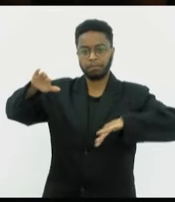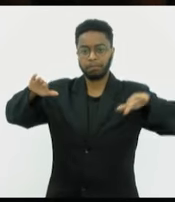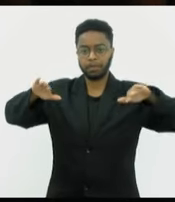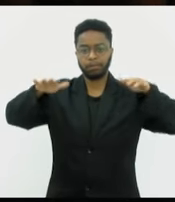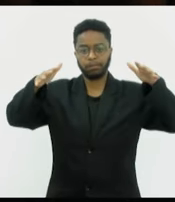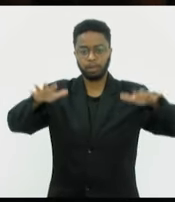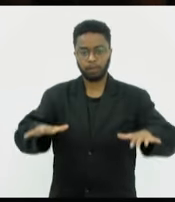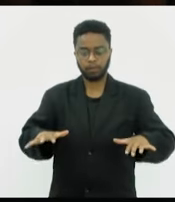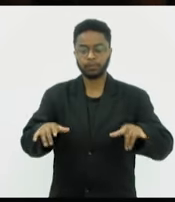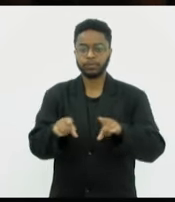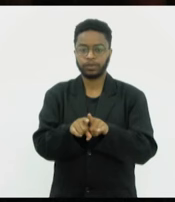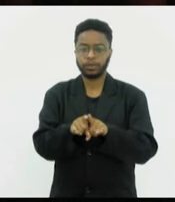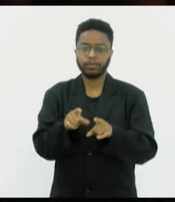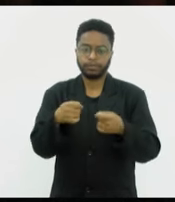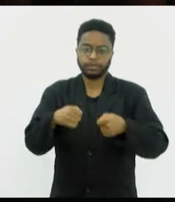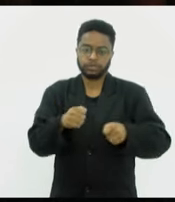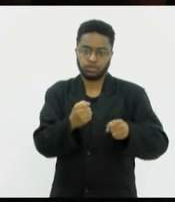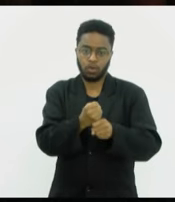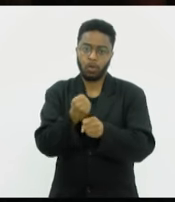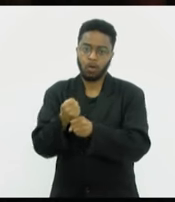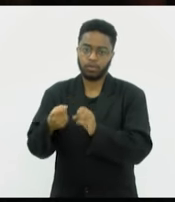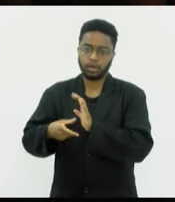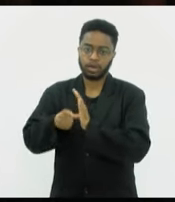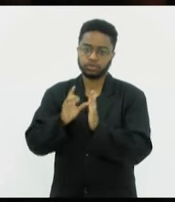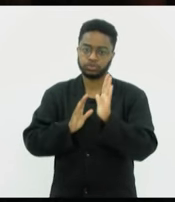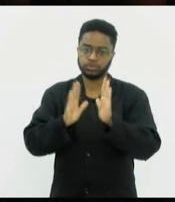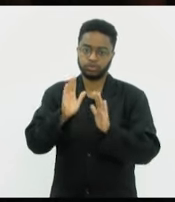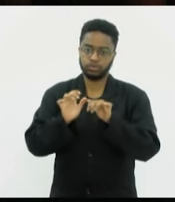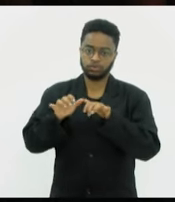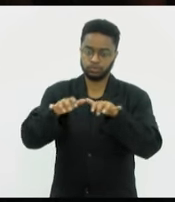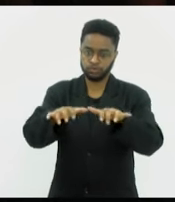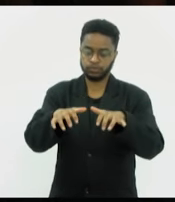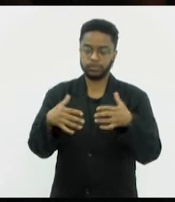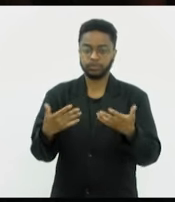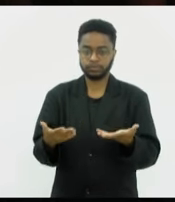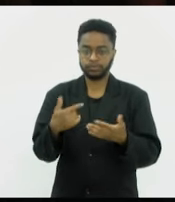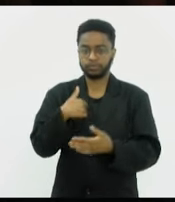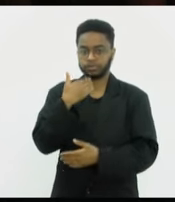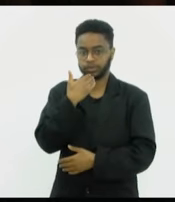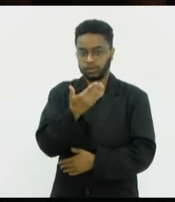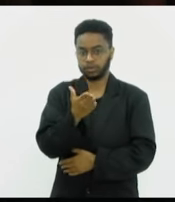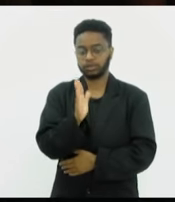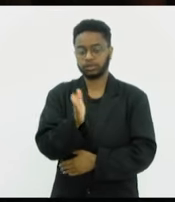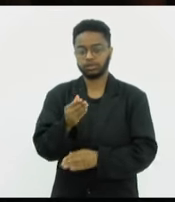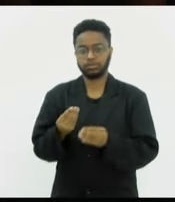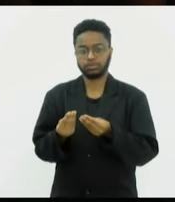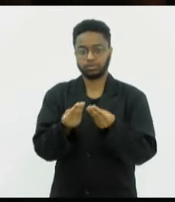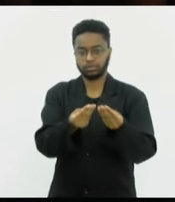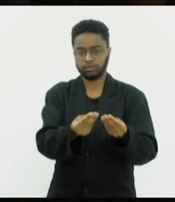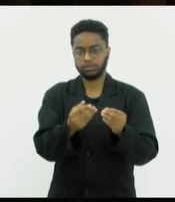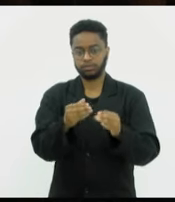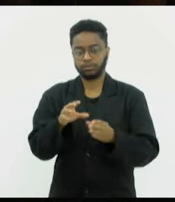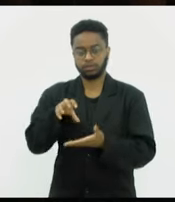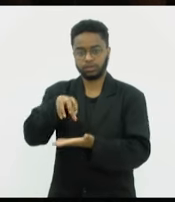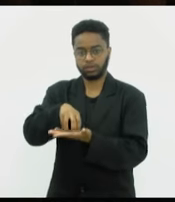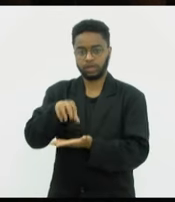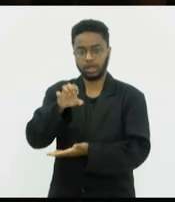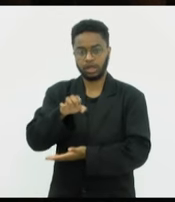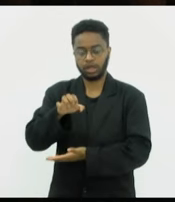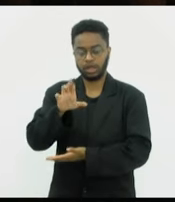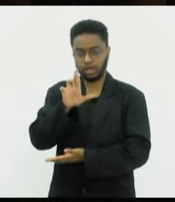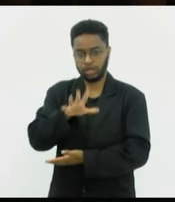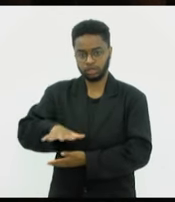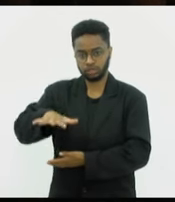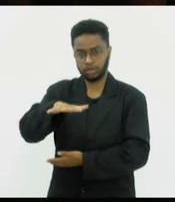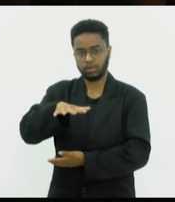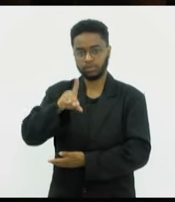que precisam ser feitos antes do período da chuva. Esses pedidos já foram encaminhados pelas regionais do DR e agora